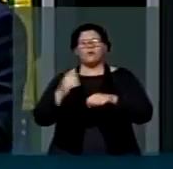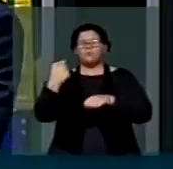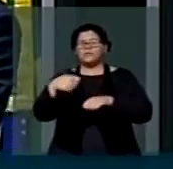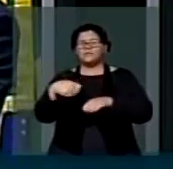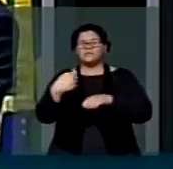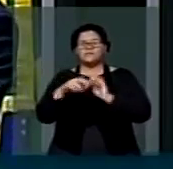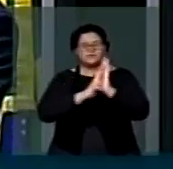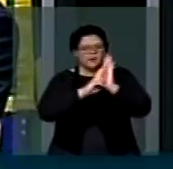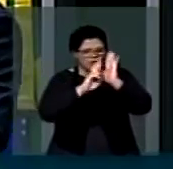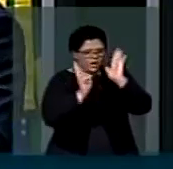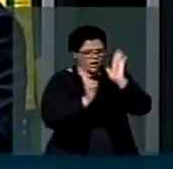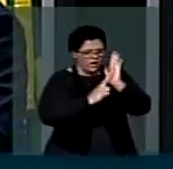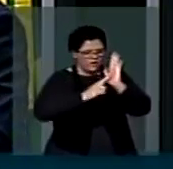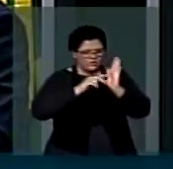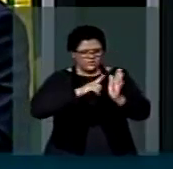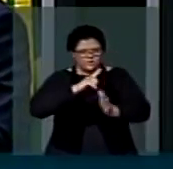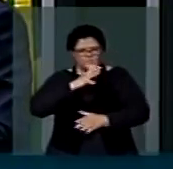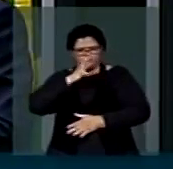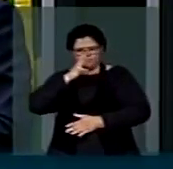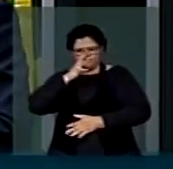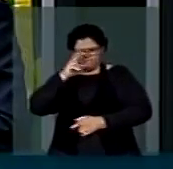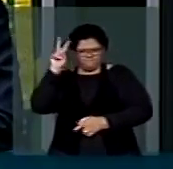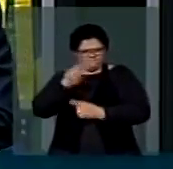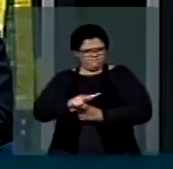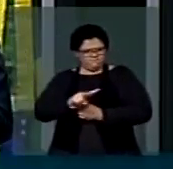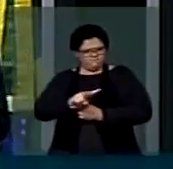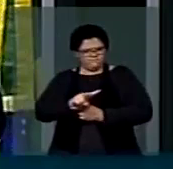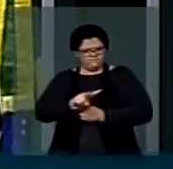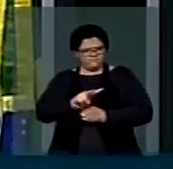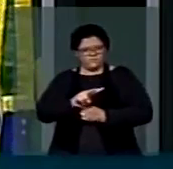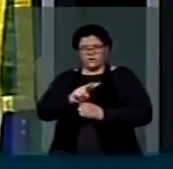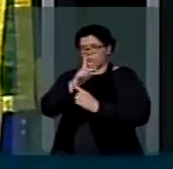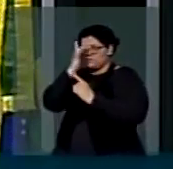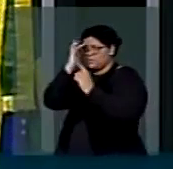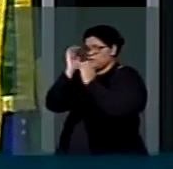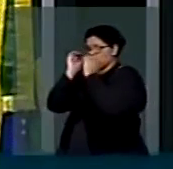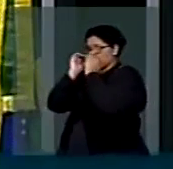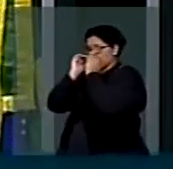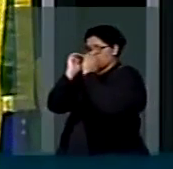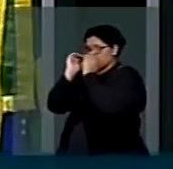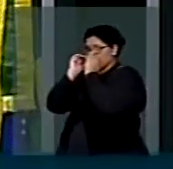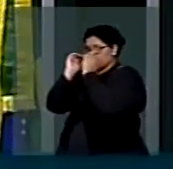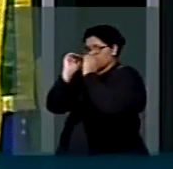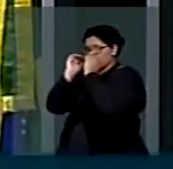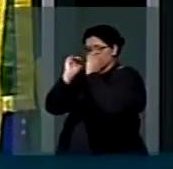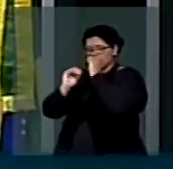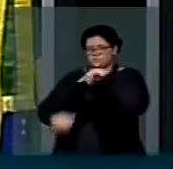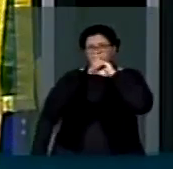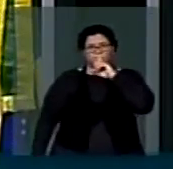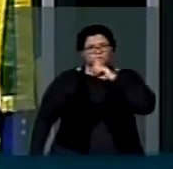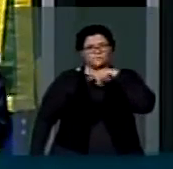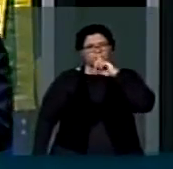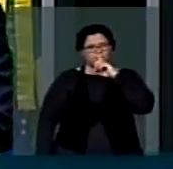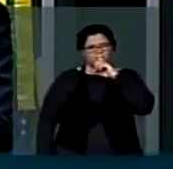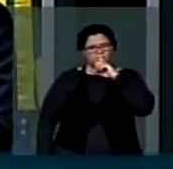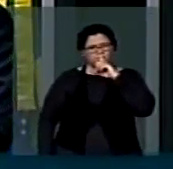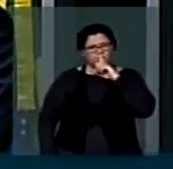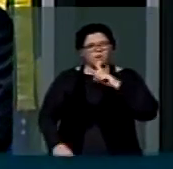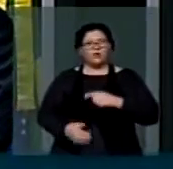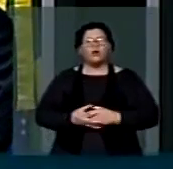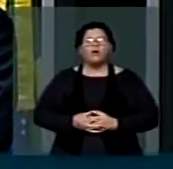Há uma vigilância sobre os atos cometidos dentro